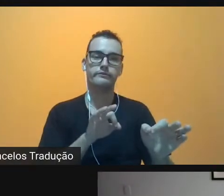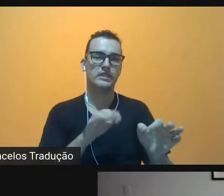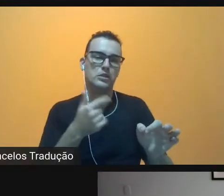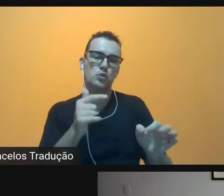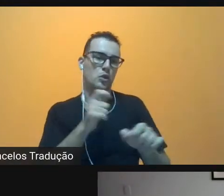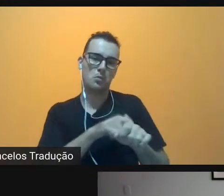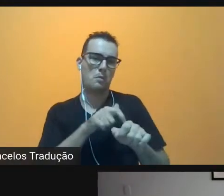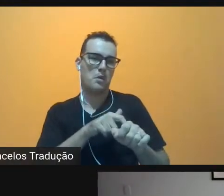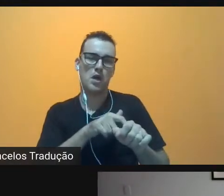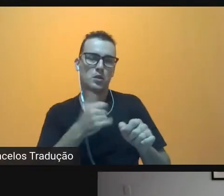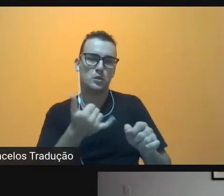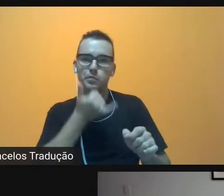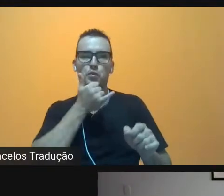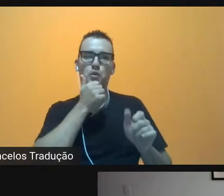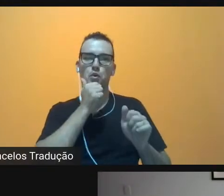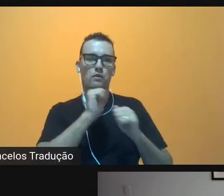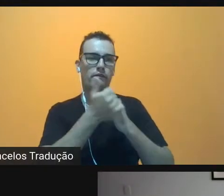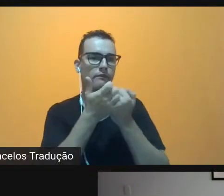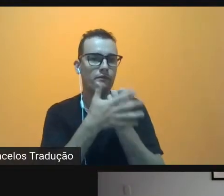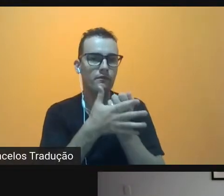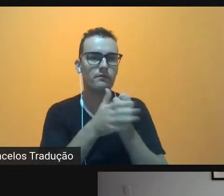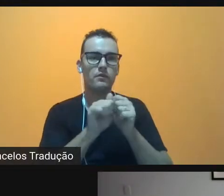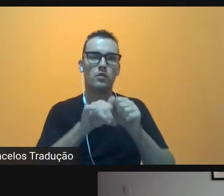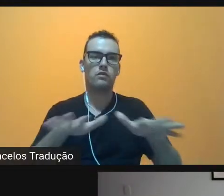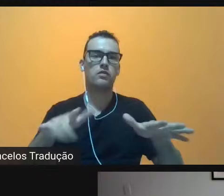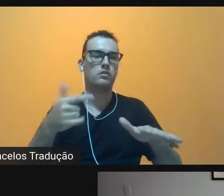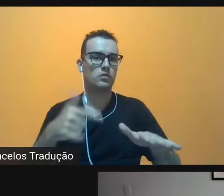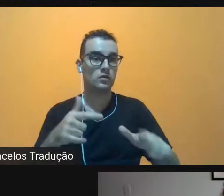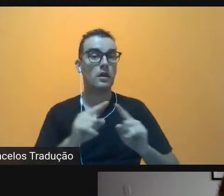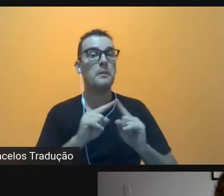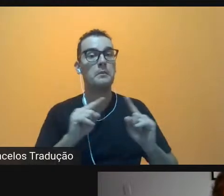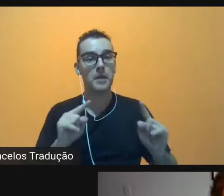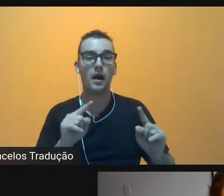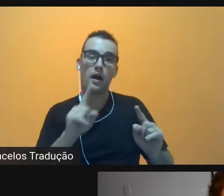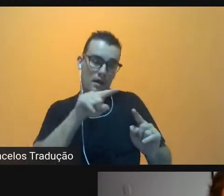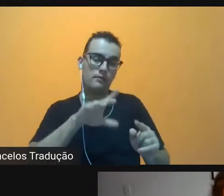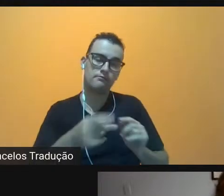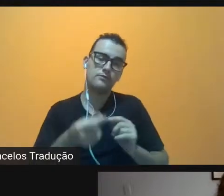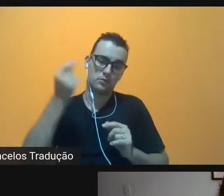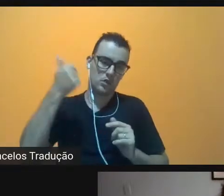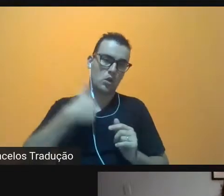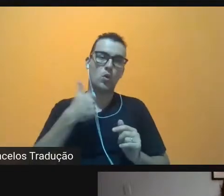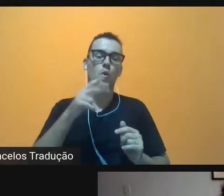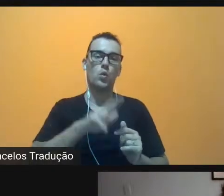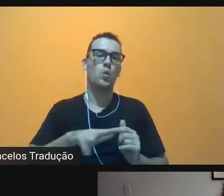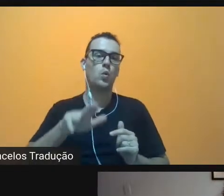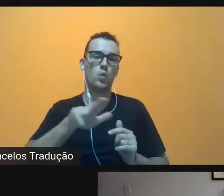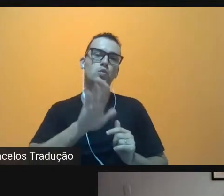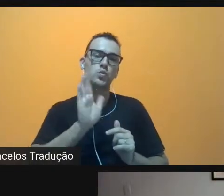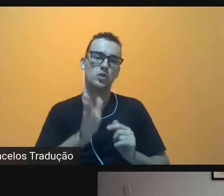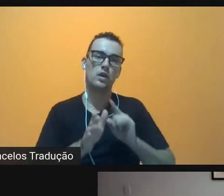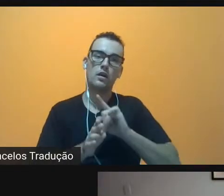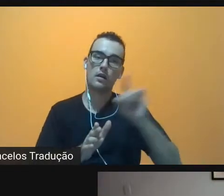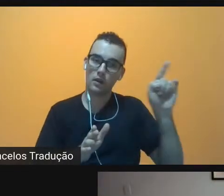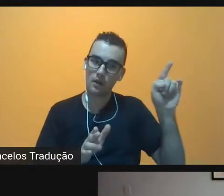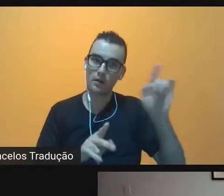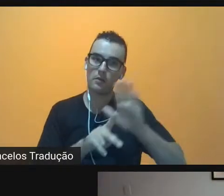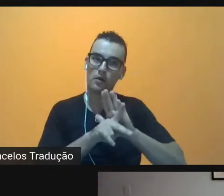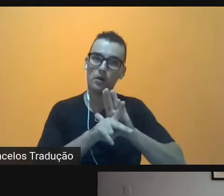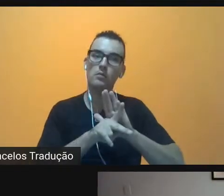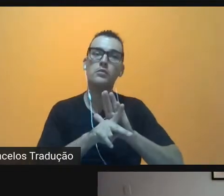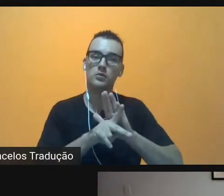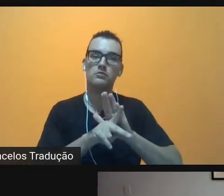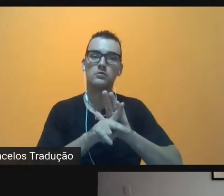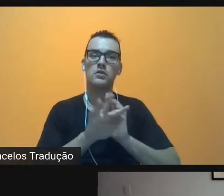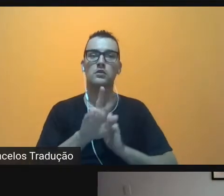de pandemia, mas, né, já era um método de trabalho que eu utilizo meu lá na fundação, eu trouxe para a